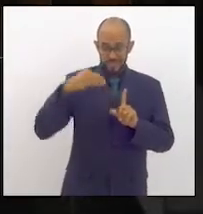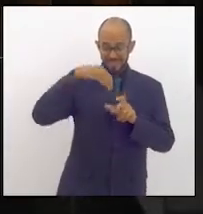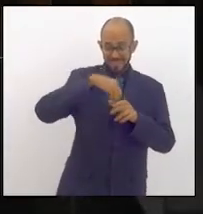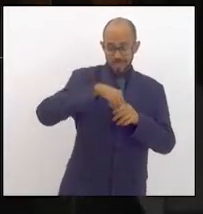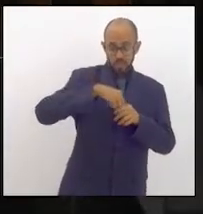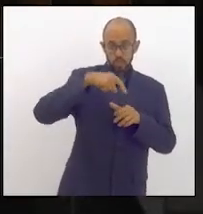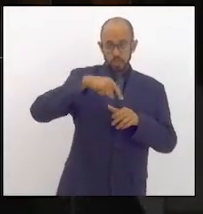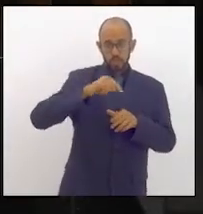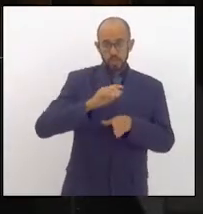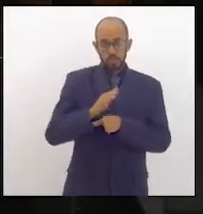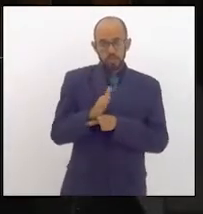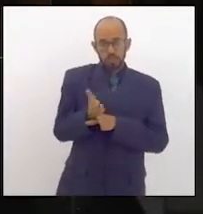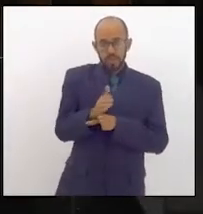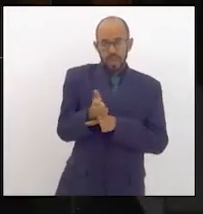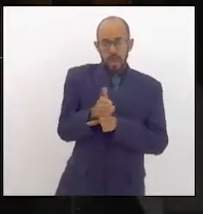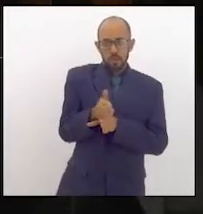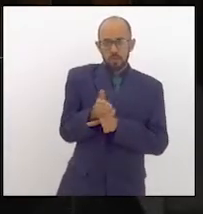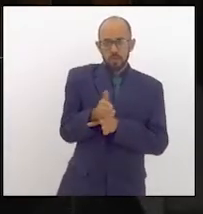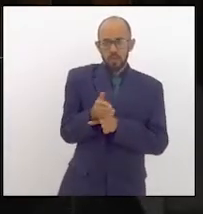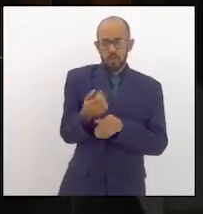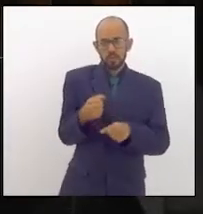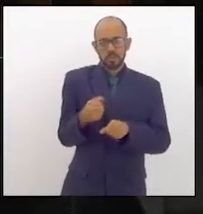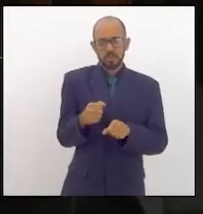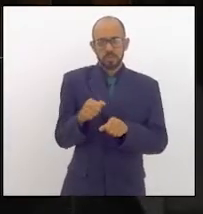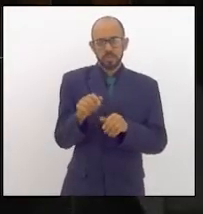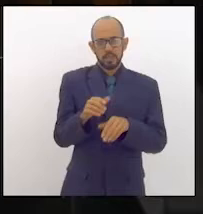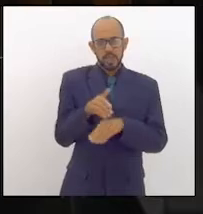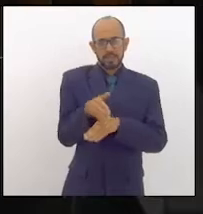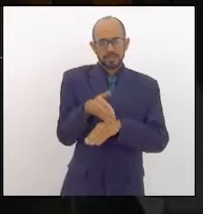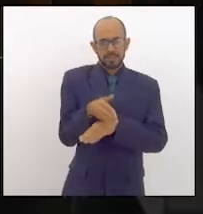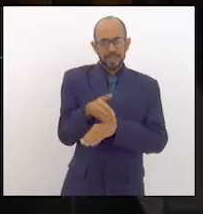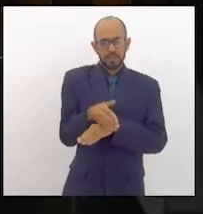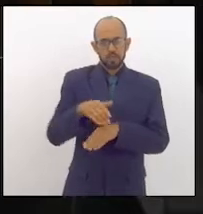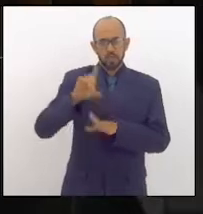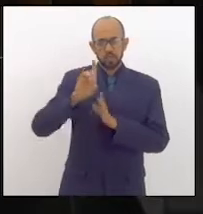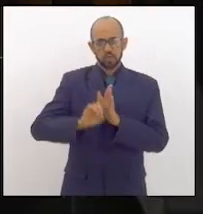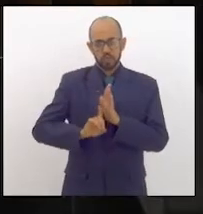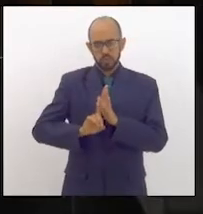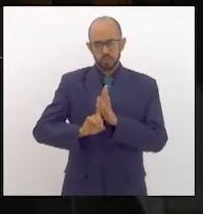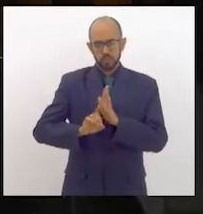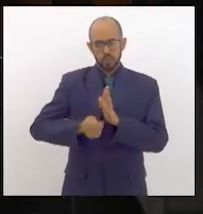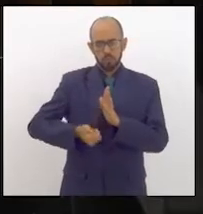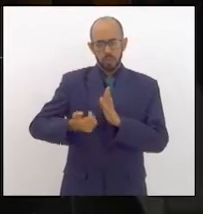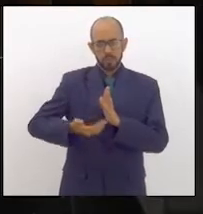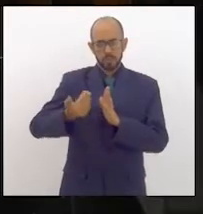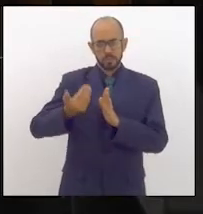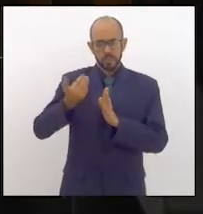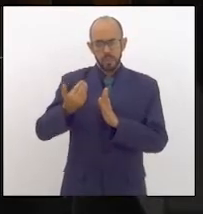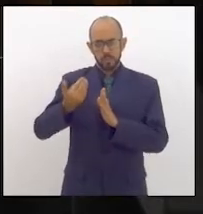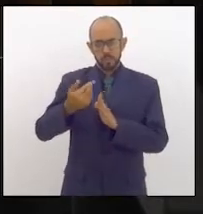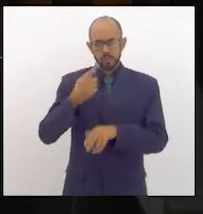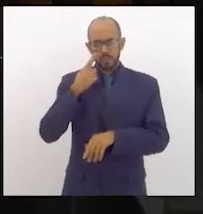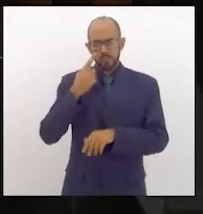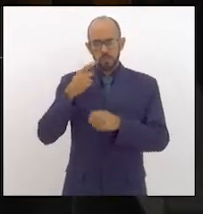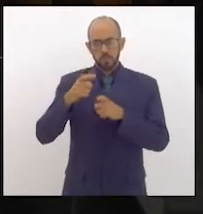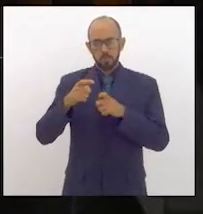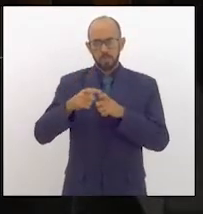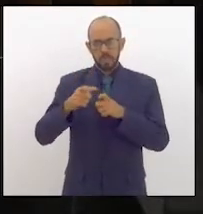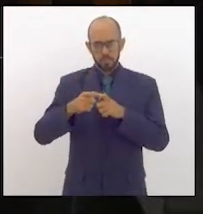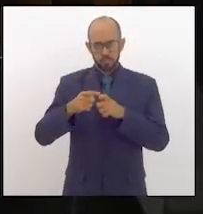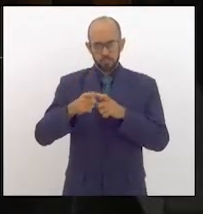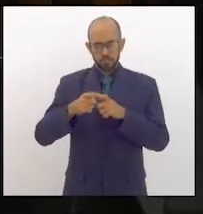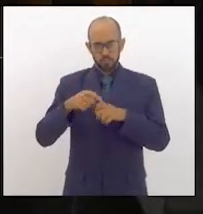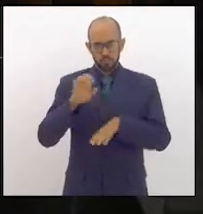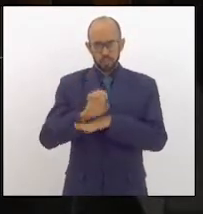vulnerabilidade e que precisa ter seus direitos garantidos há poucas semanas atrás a gente viu um médico no estado do Rio de